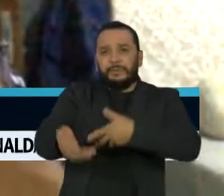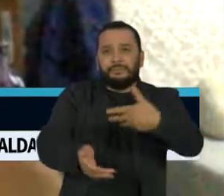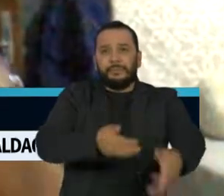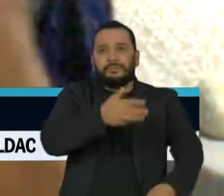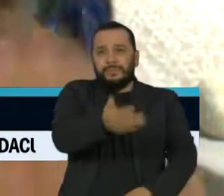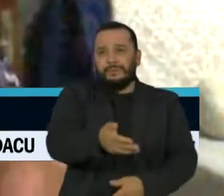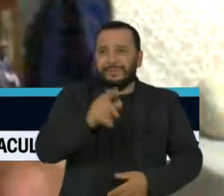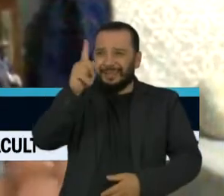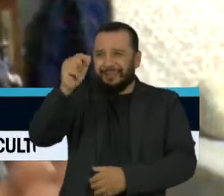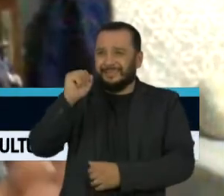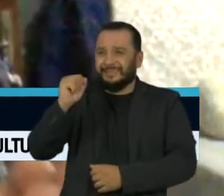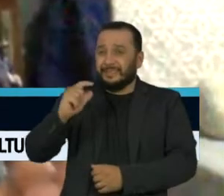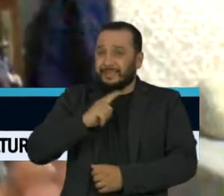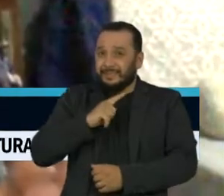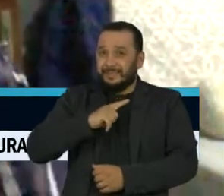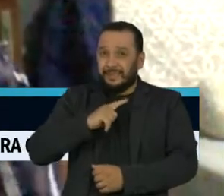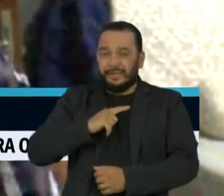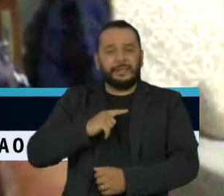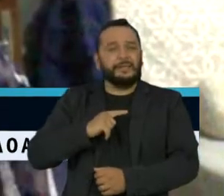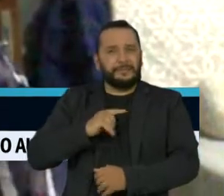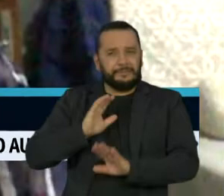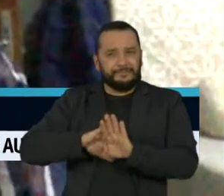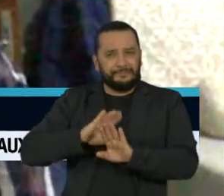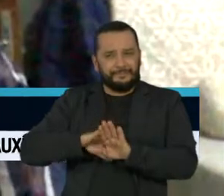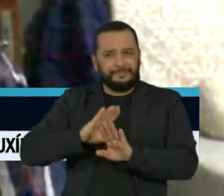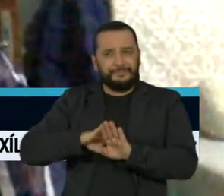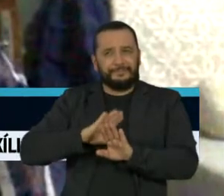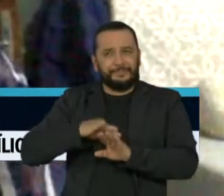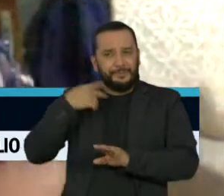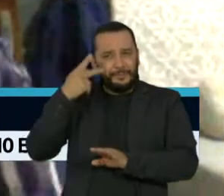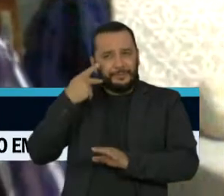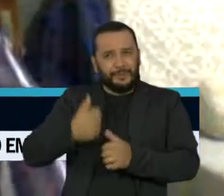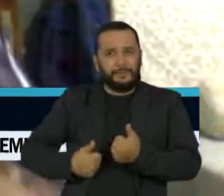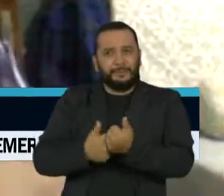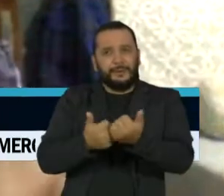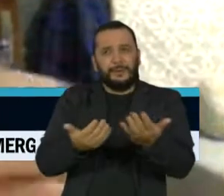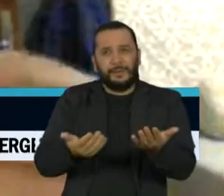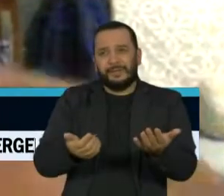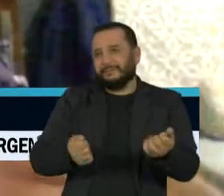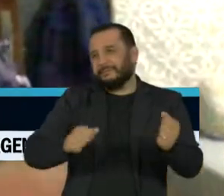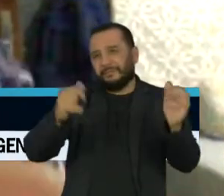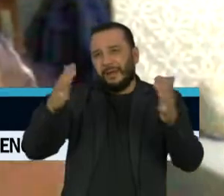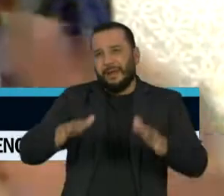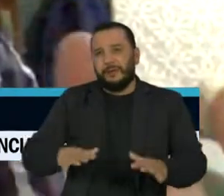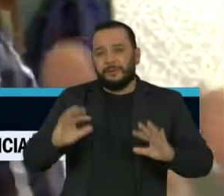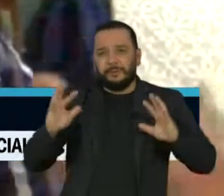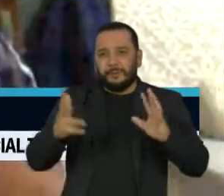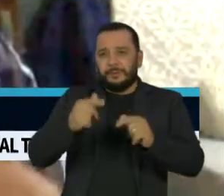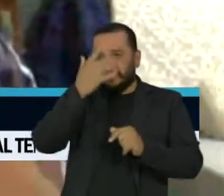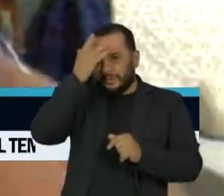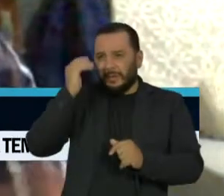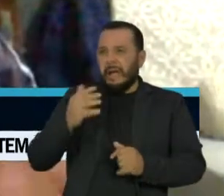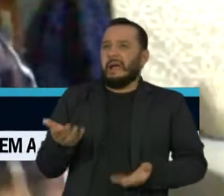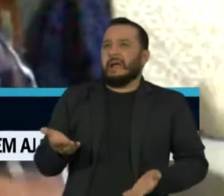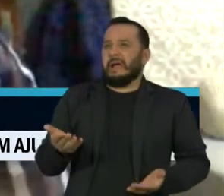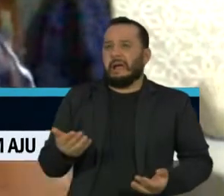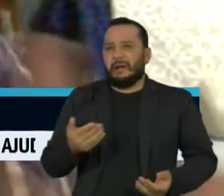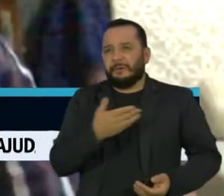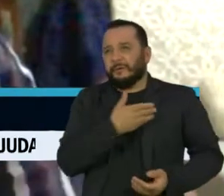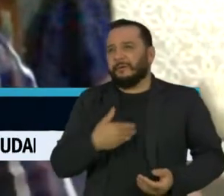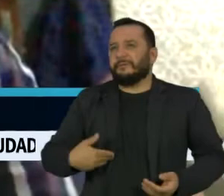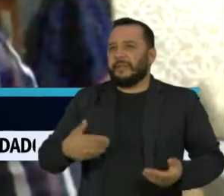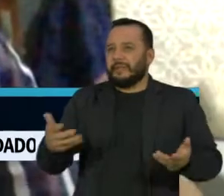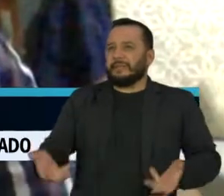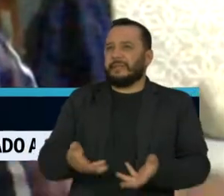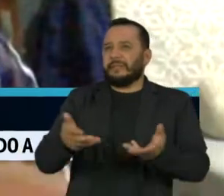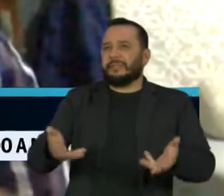tem o apoio do político, você tem esse caos formado. Todos os moradores da região dizem assim, se o próprio governo